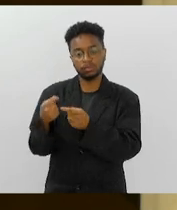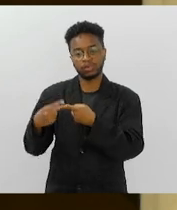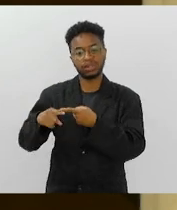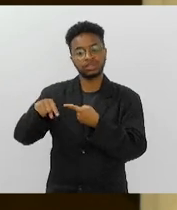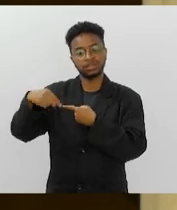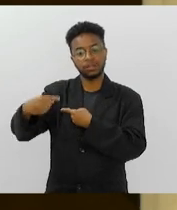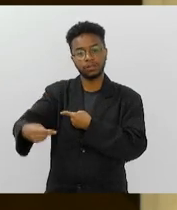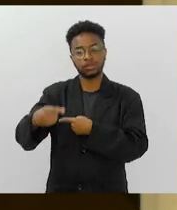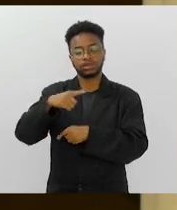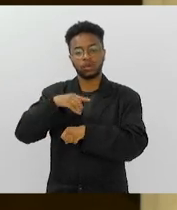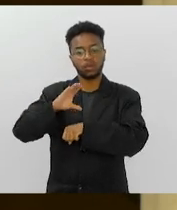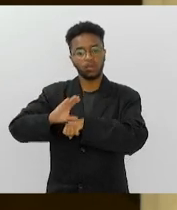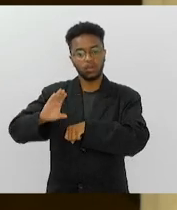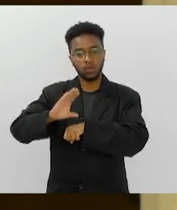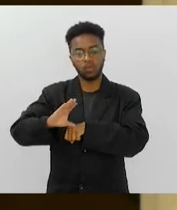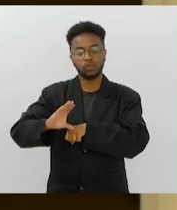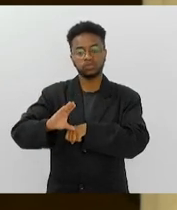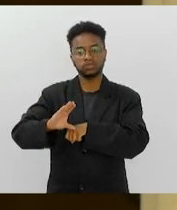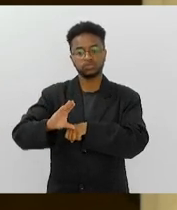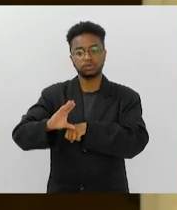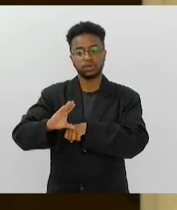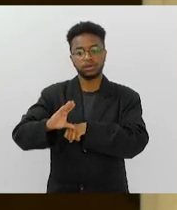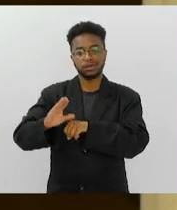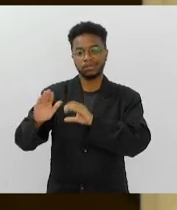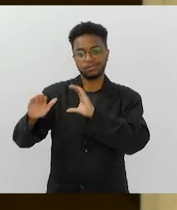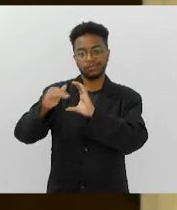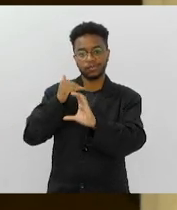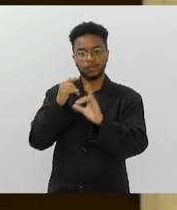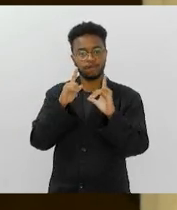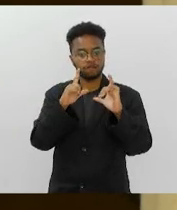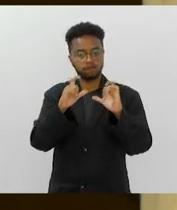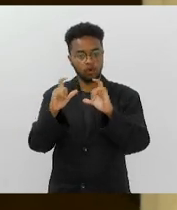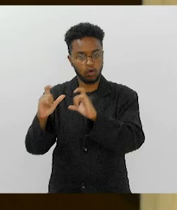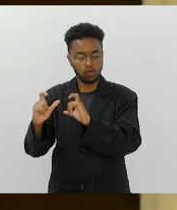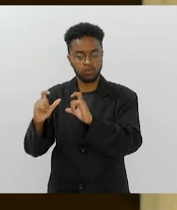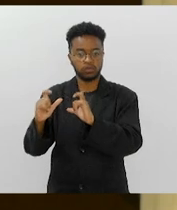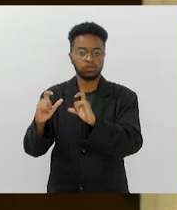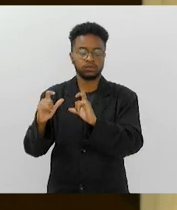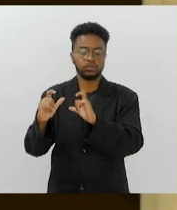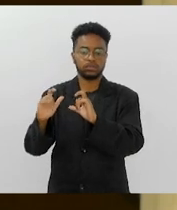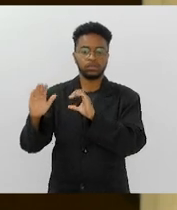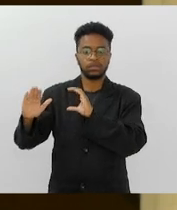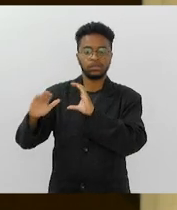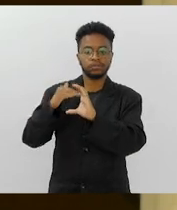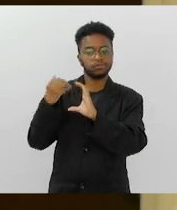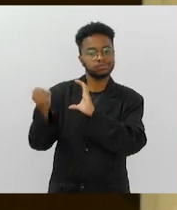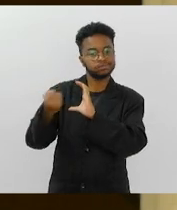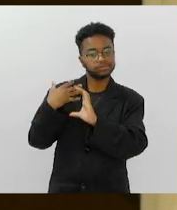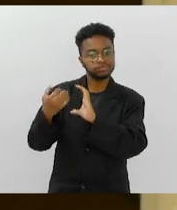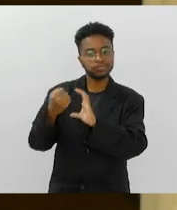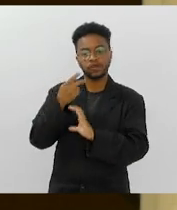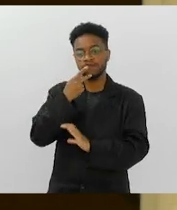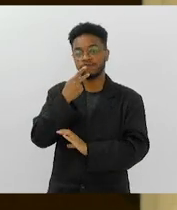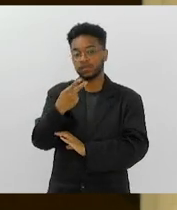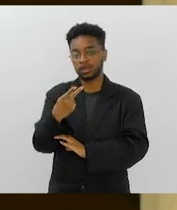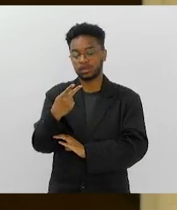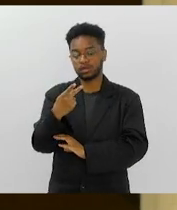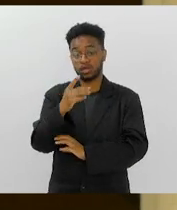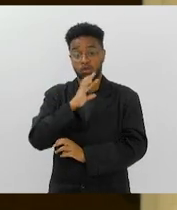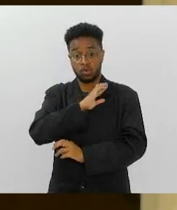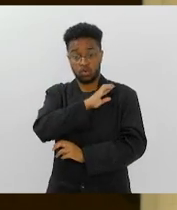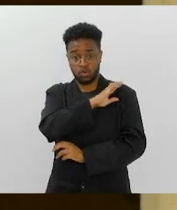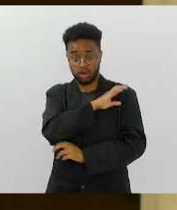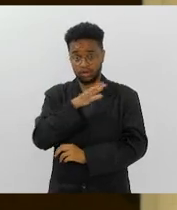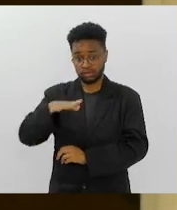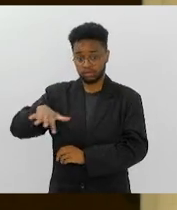capacitação, chegam para mim mandando foto, mandando mensagem dizendo: coronel, eles gostam